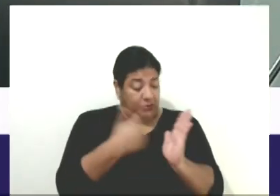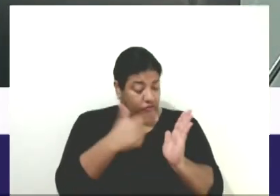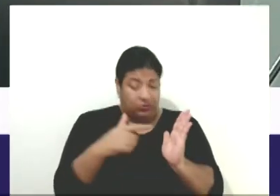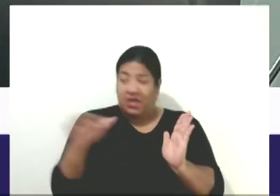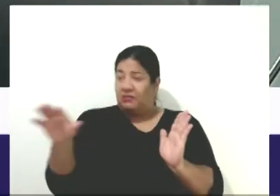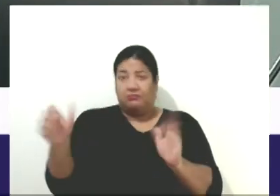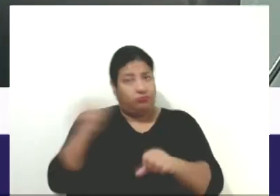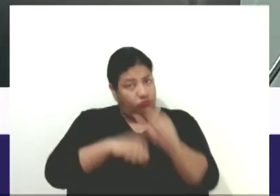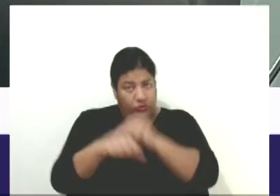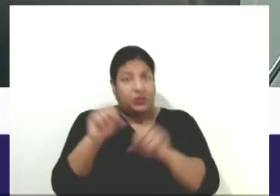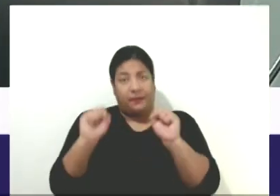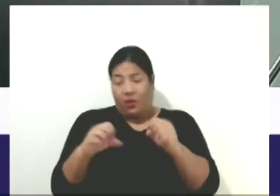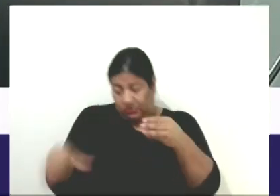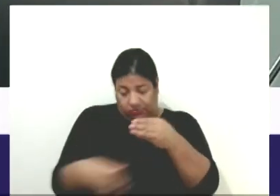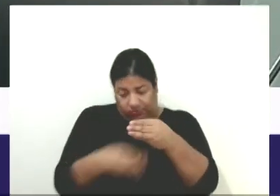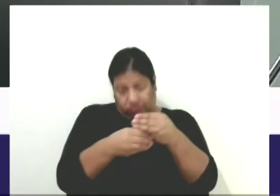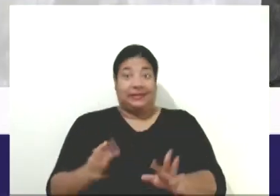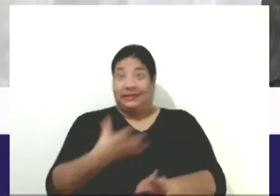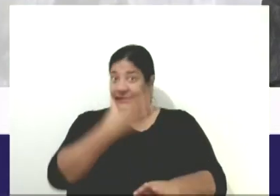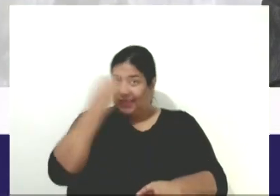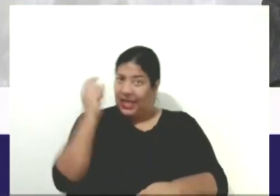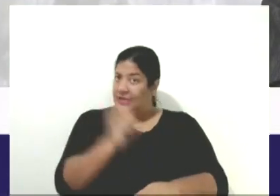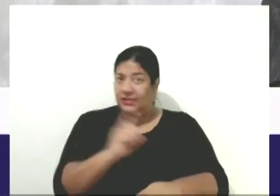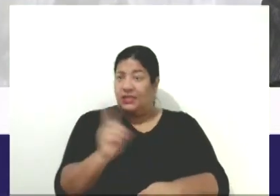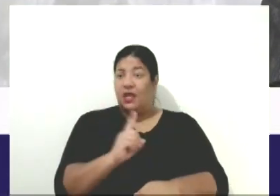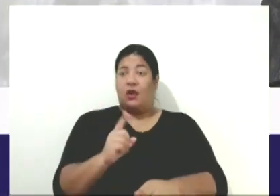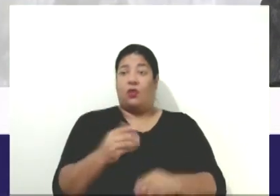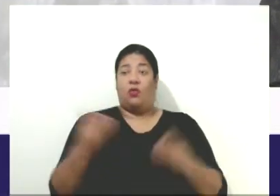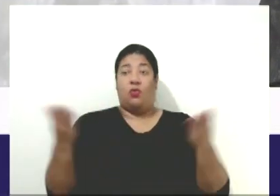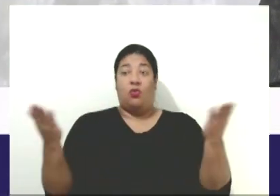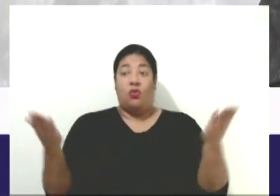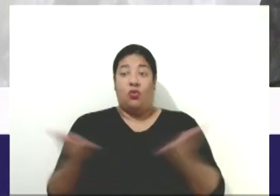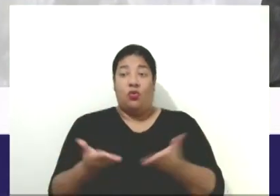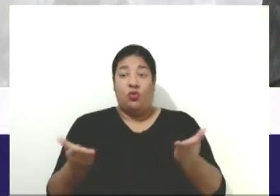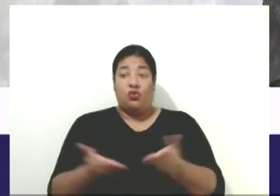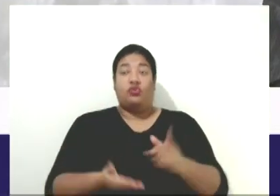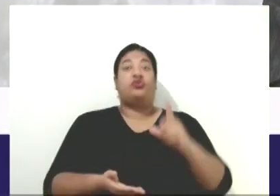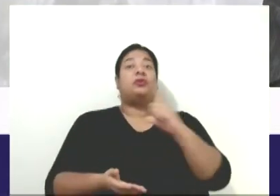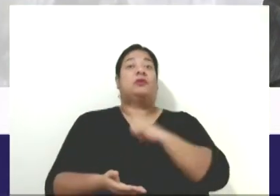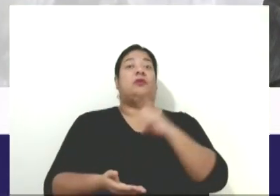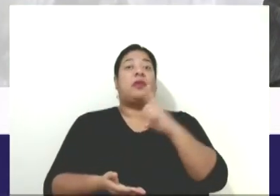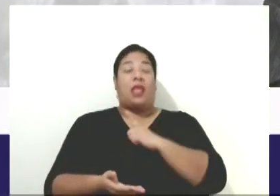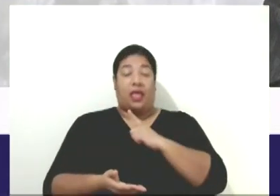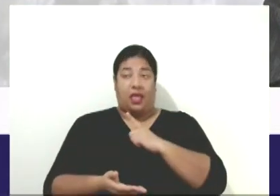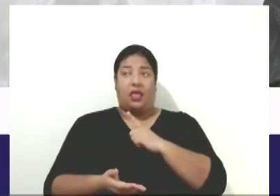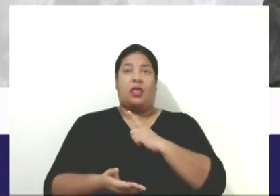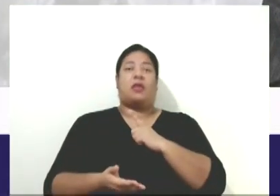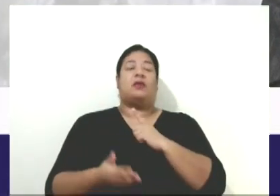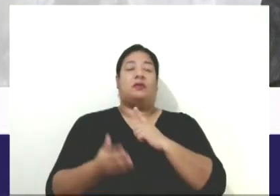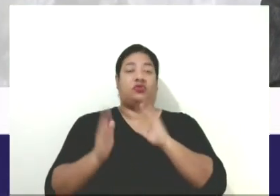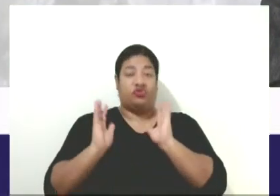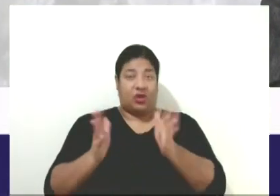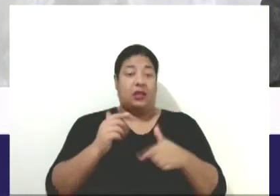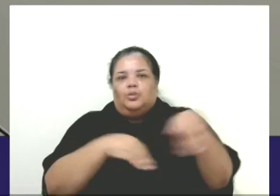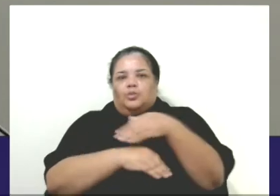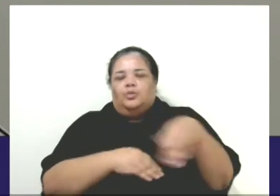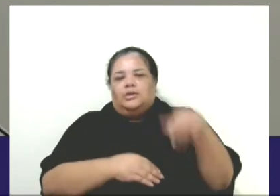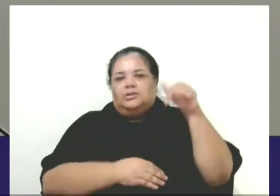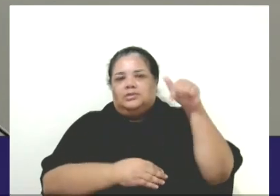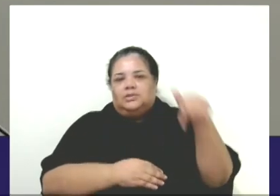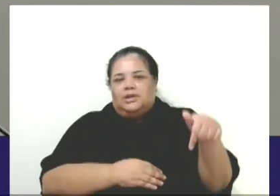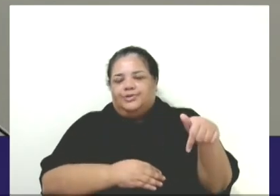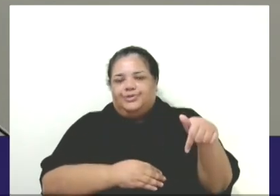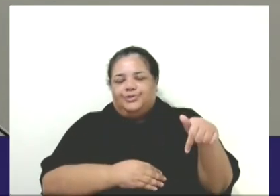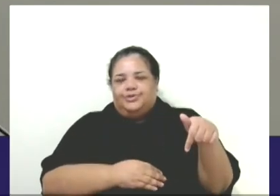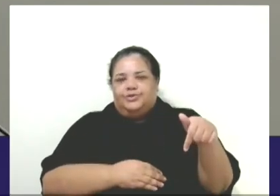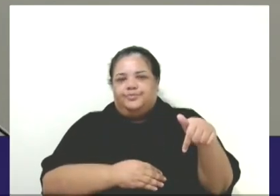agora foi aprovada por unanimidade dos votos e traz consigo políticas públicas para o controle correto do lixo em Botucatu. Em